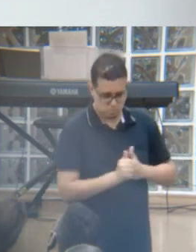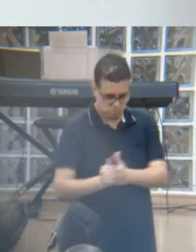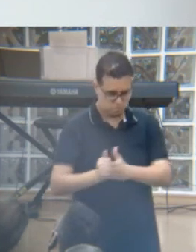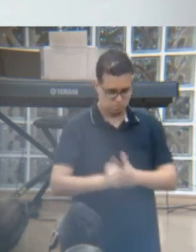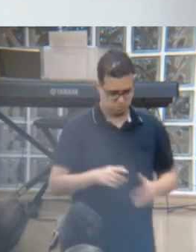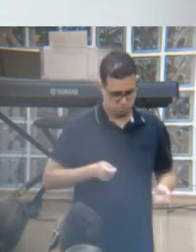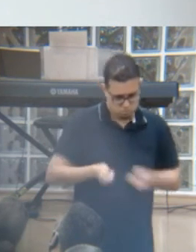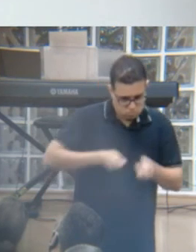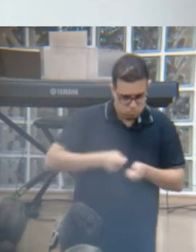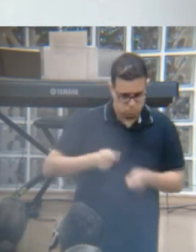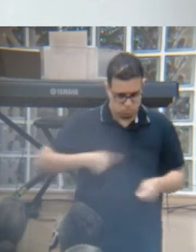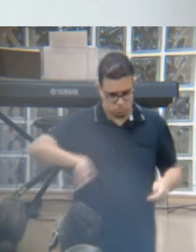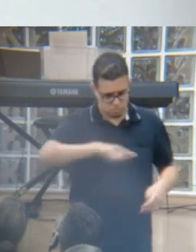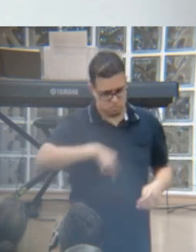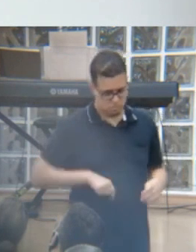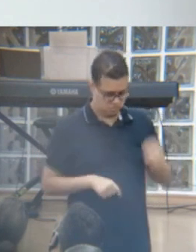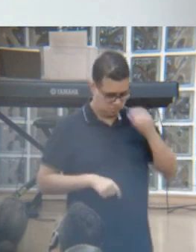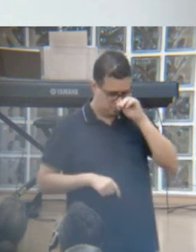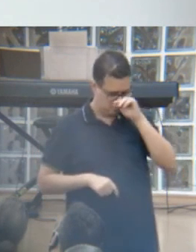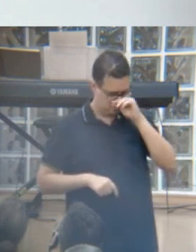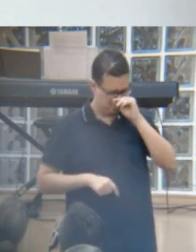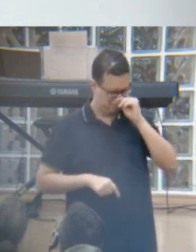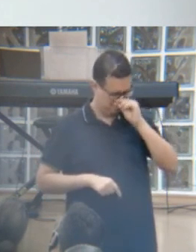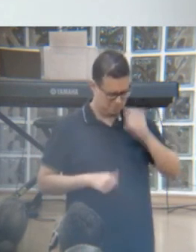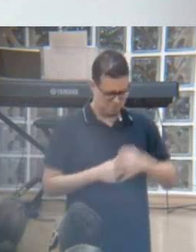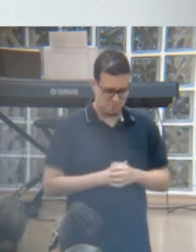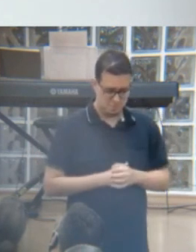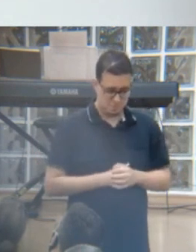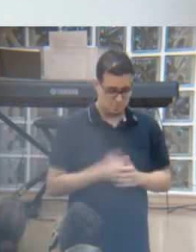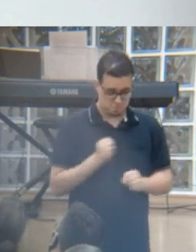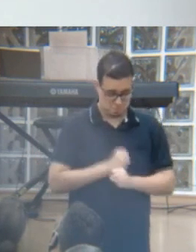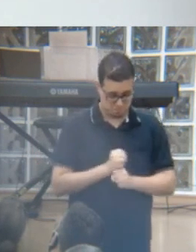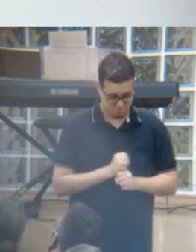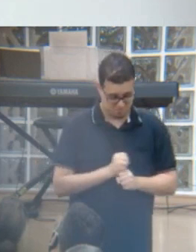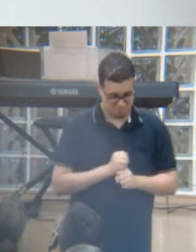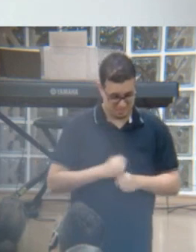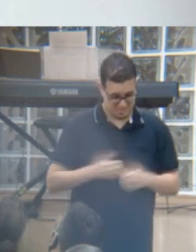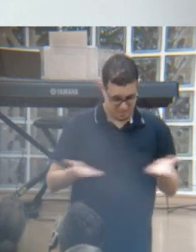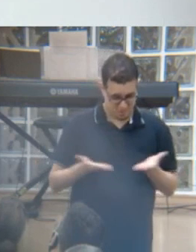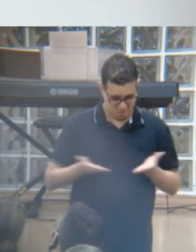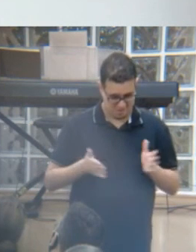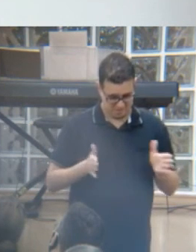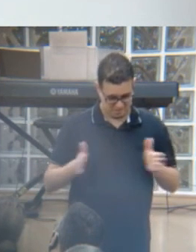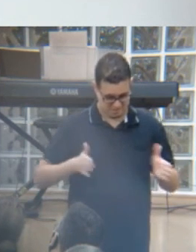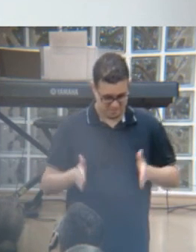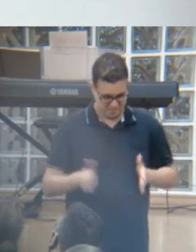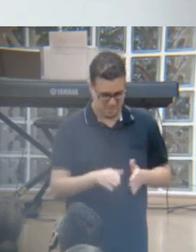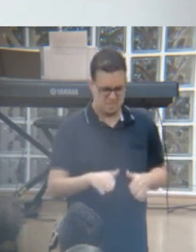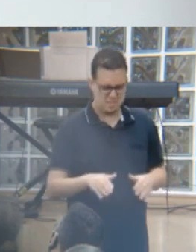os tempos modernos? Eu digo assim, me referindo ao pensamento filosófico que nos dirige, nos últimos